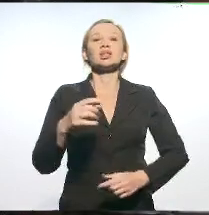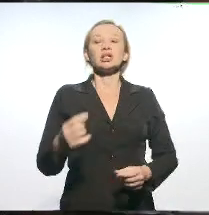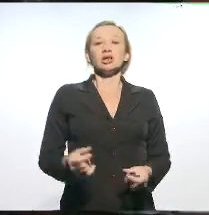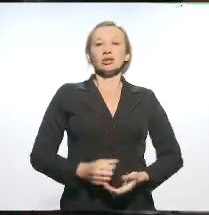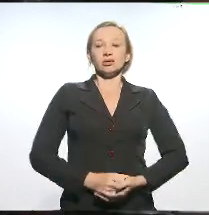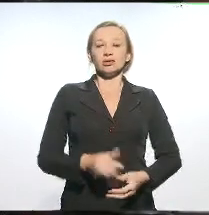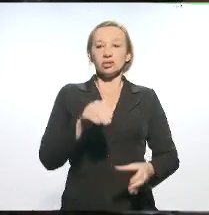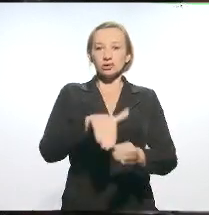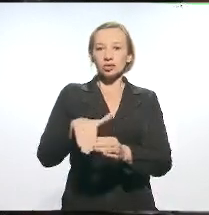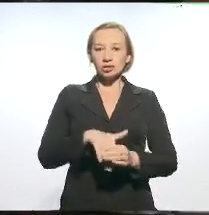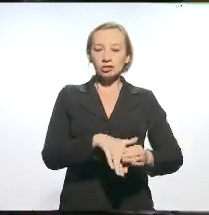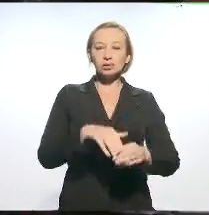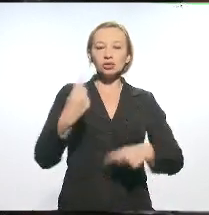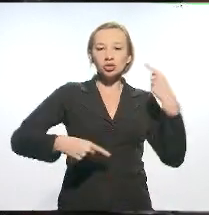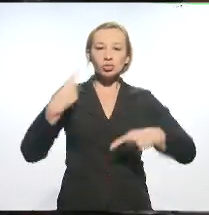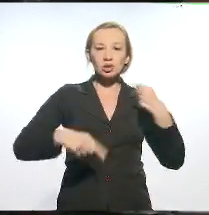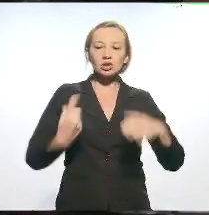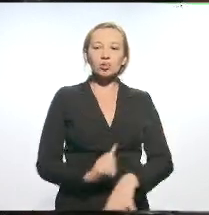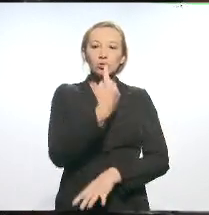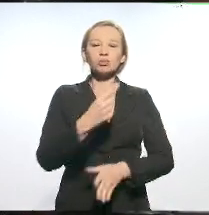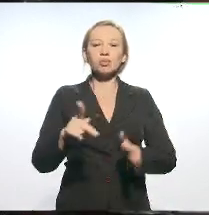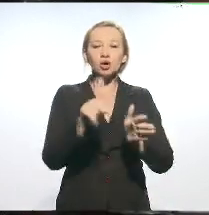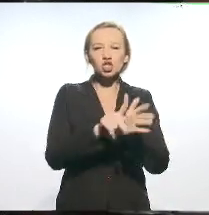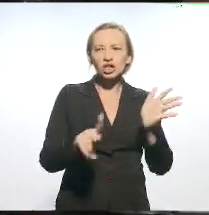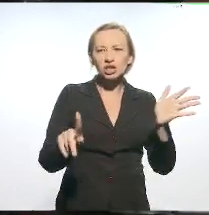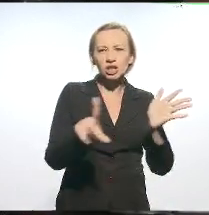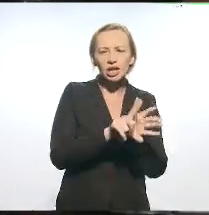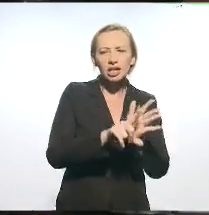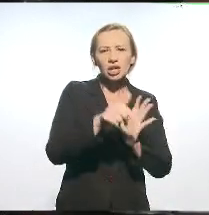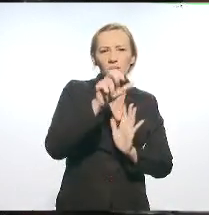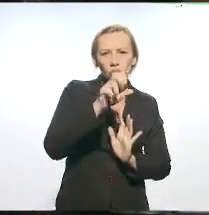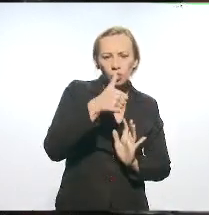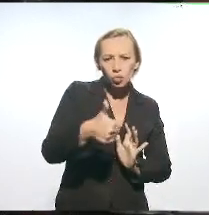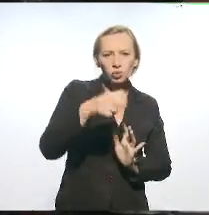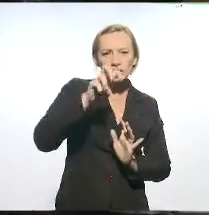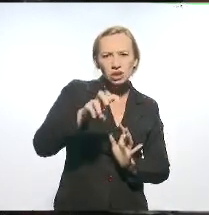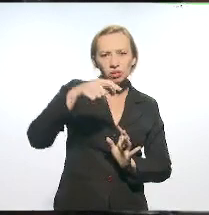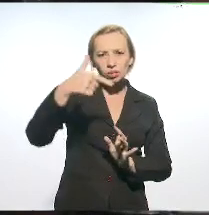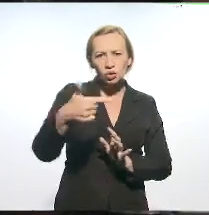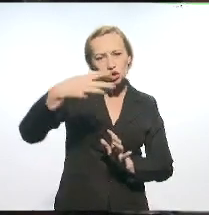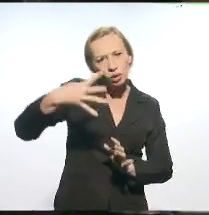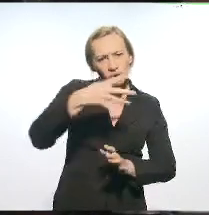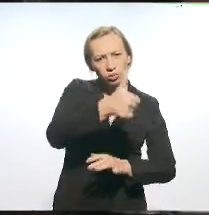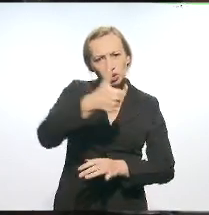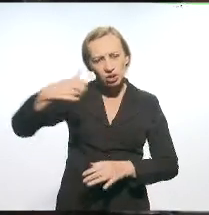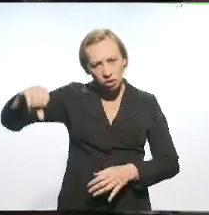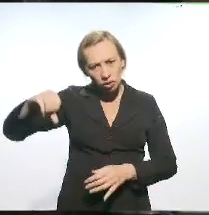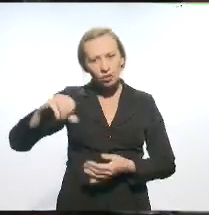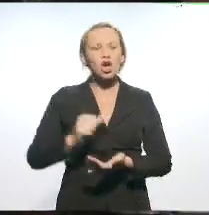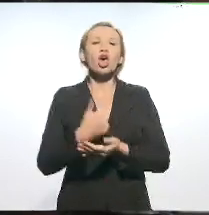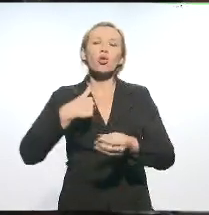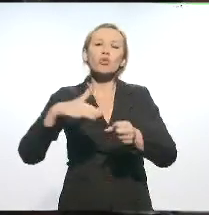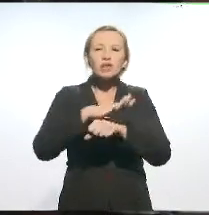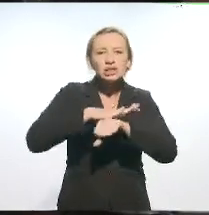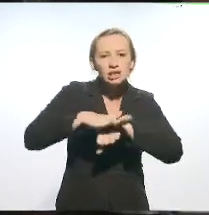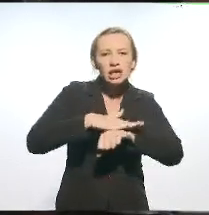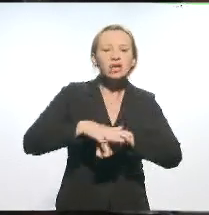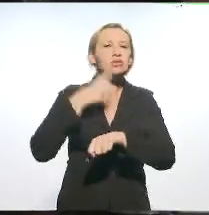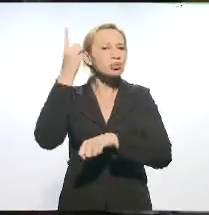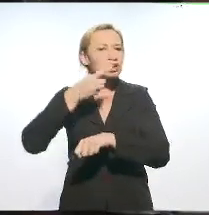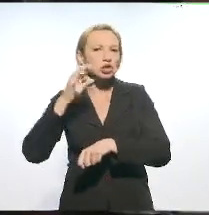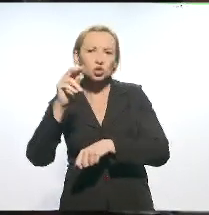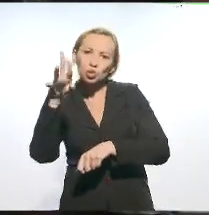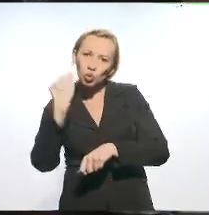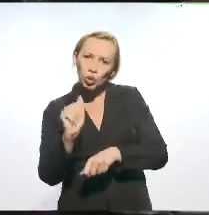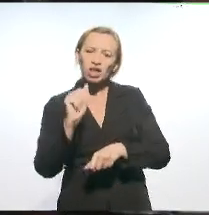Urgência em votação, em discussão única, projeto de lei 1524 de 19. Eu conversei com o deputado Gustavo Tutuca